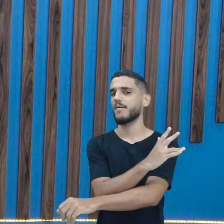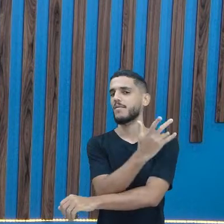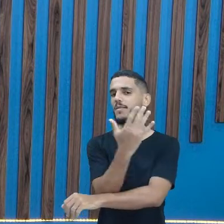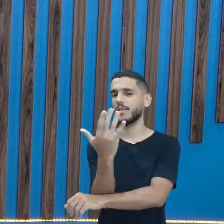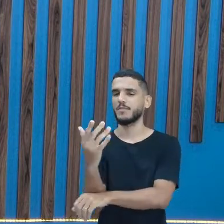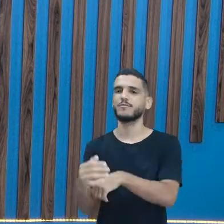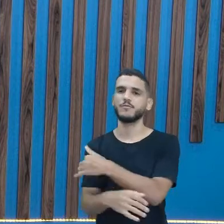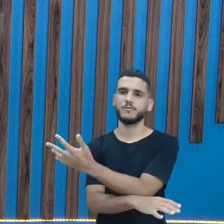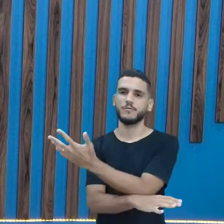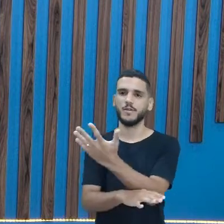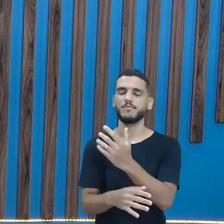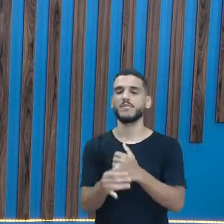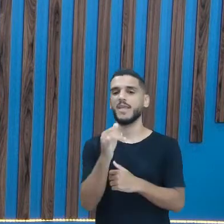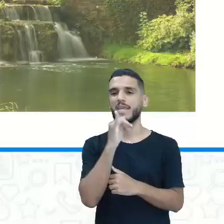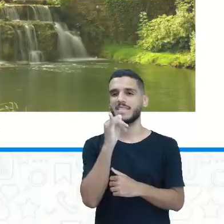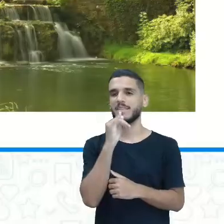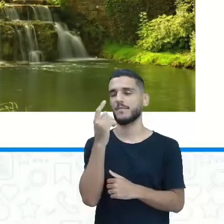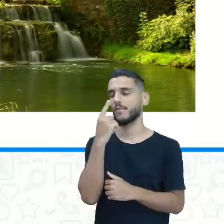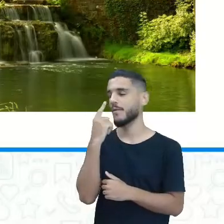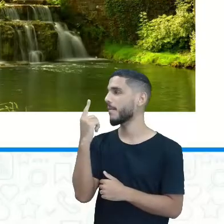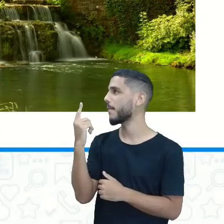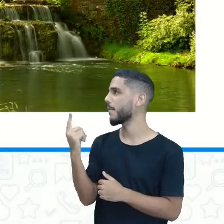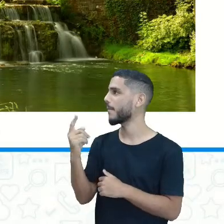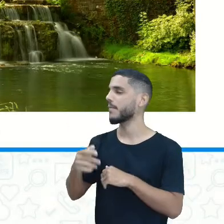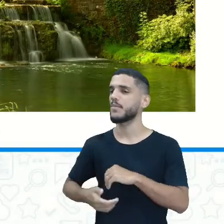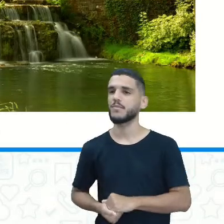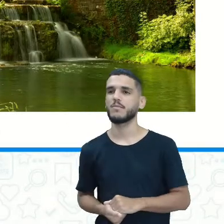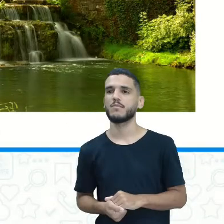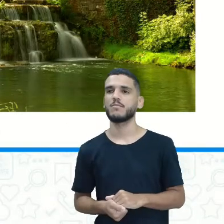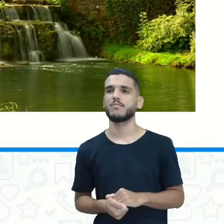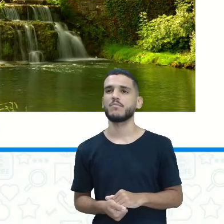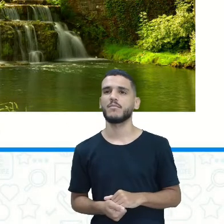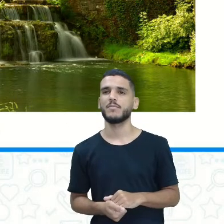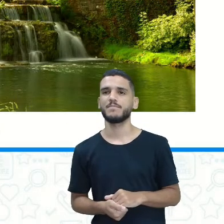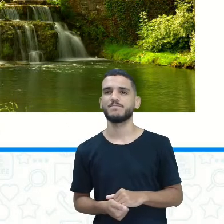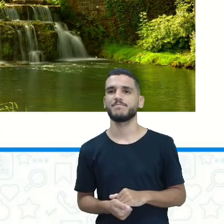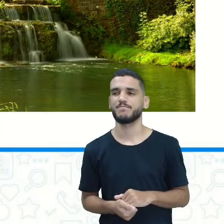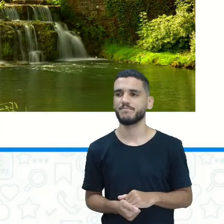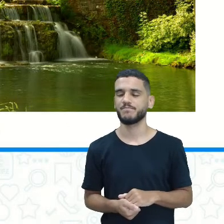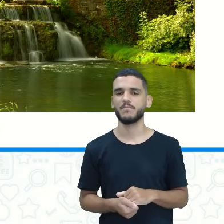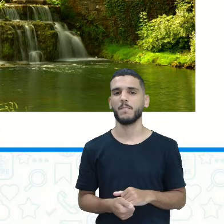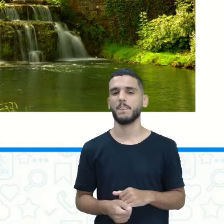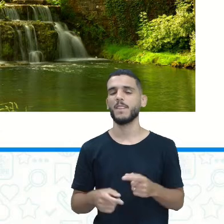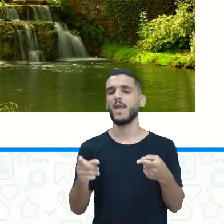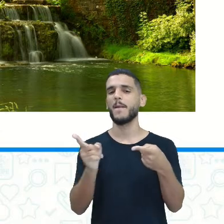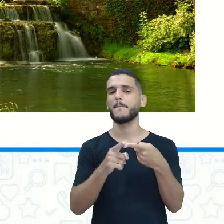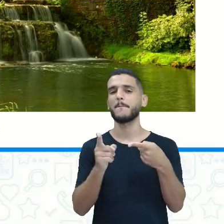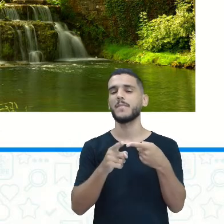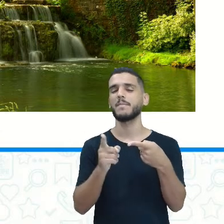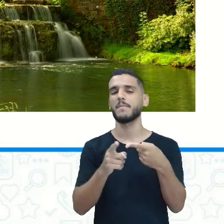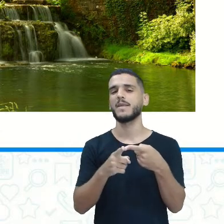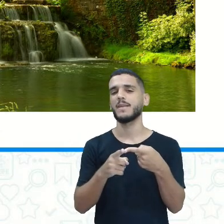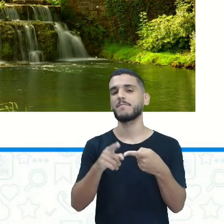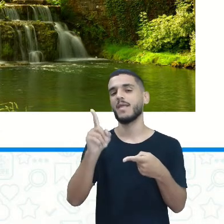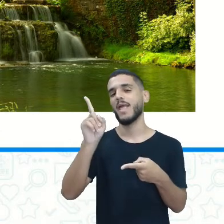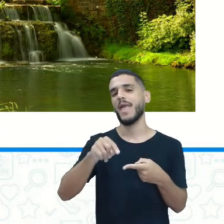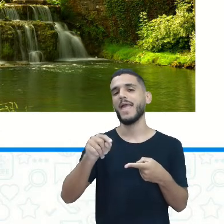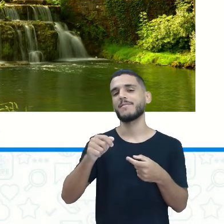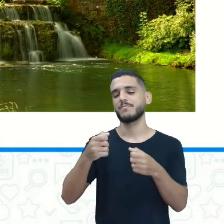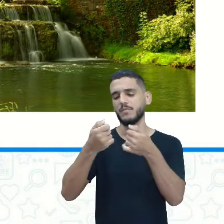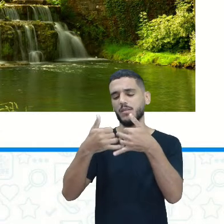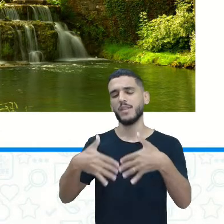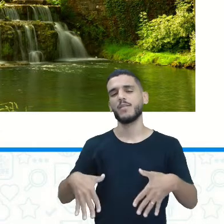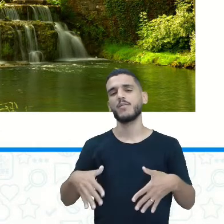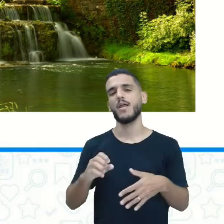alguns exemplos de paisagens. Olha aí, essa primeira paisagem aí, será que ela é natural ou ela foi